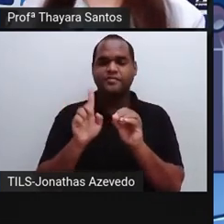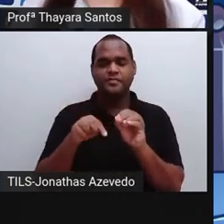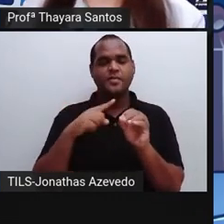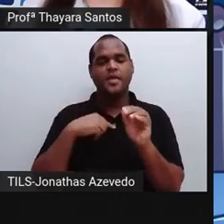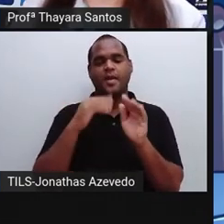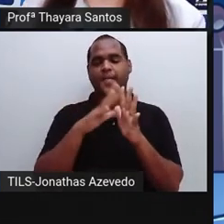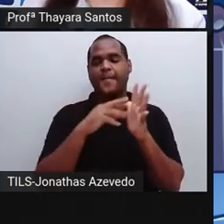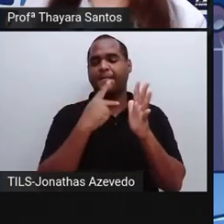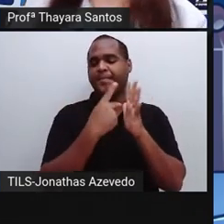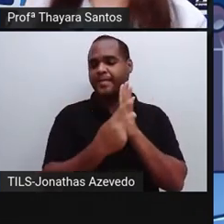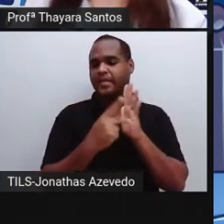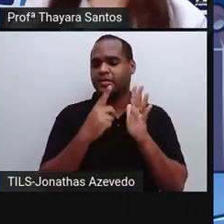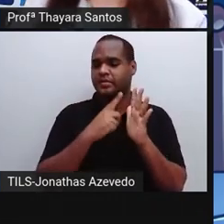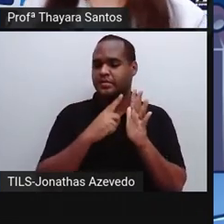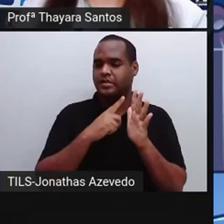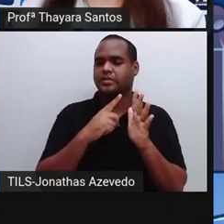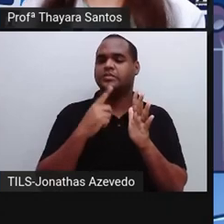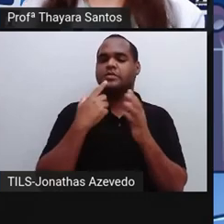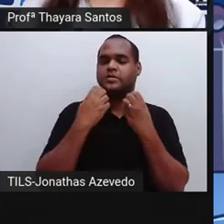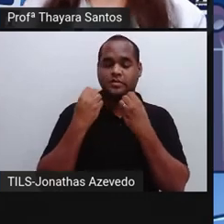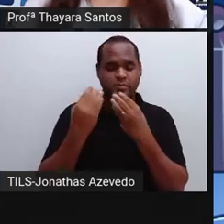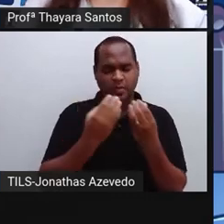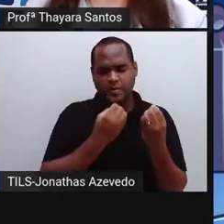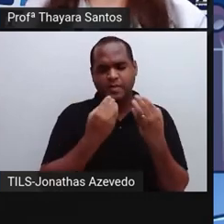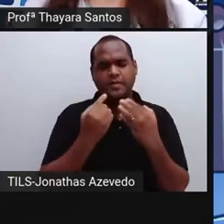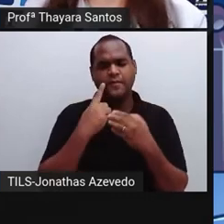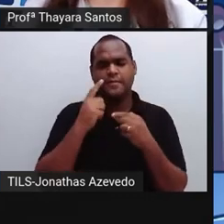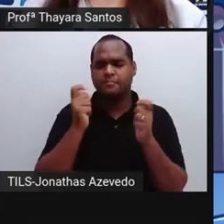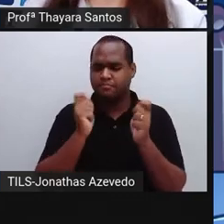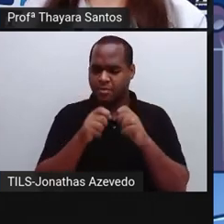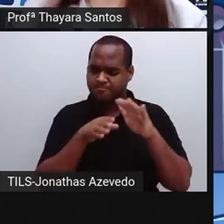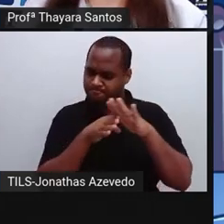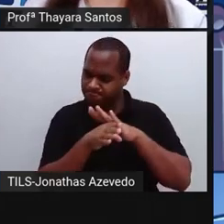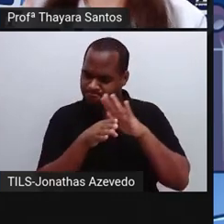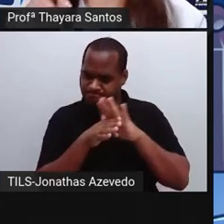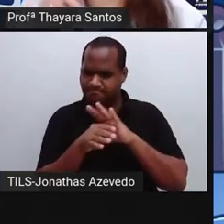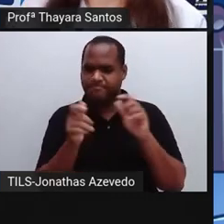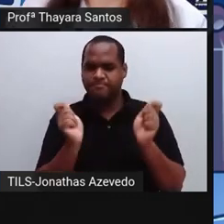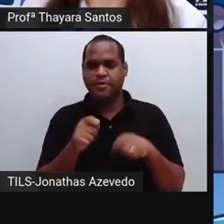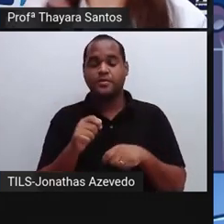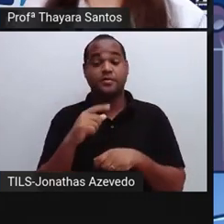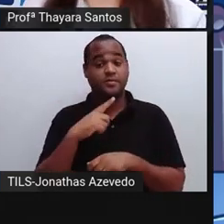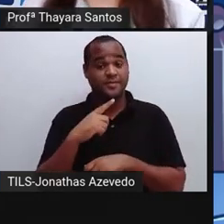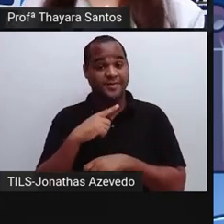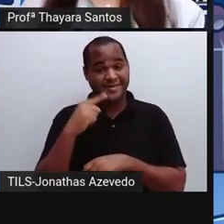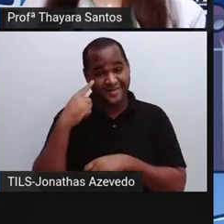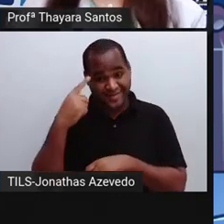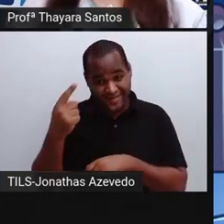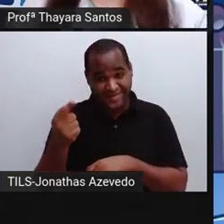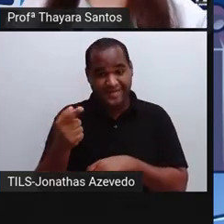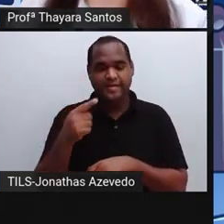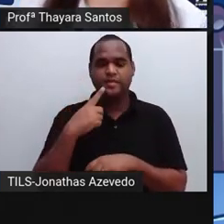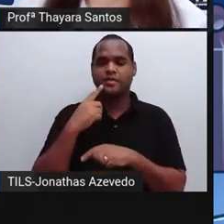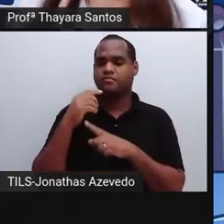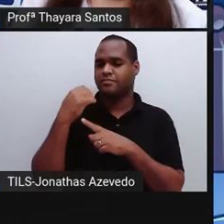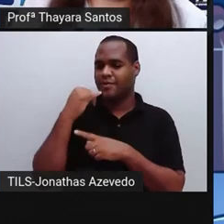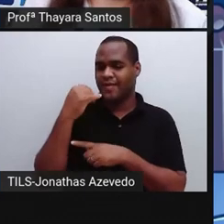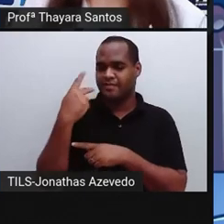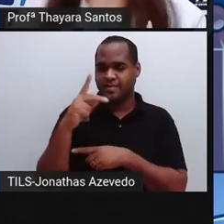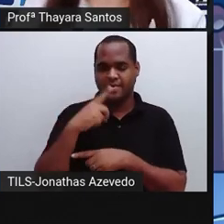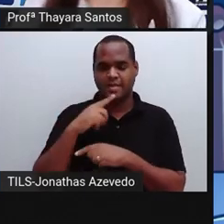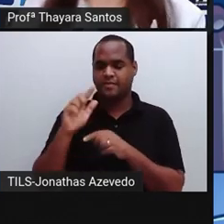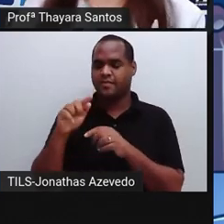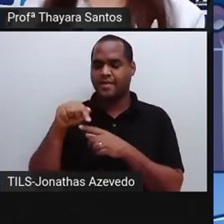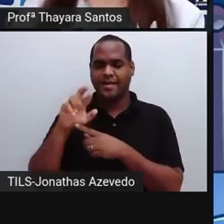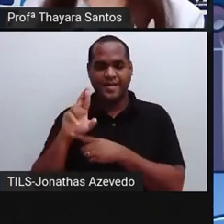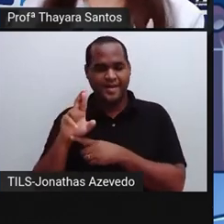tabela periódica interativa. E qualquer pessoa pode acessar. Para vocês terem acesso, é só apontar a câmera de vocês, o celular de vocês, para esse QR Code